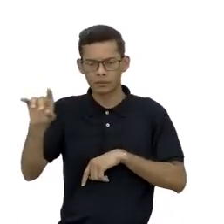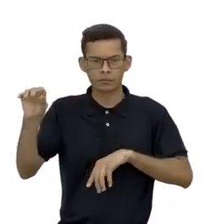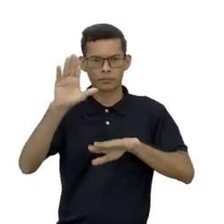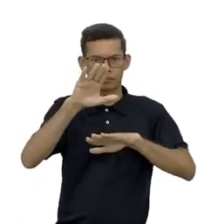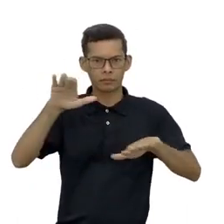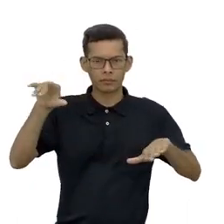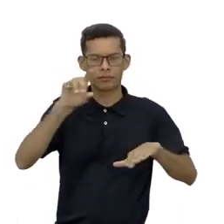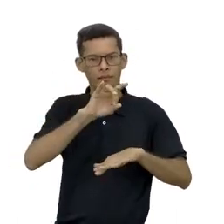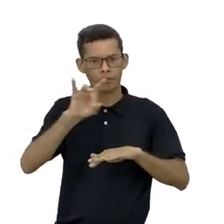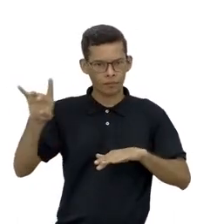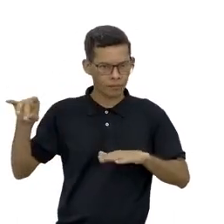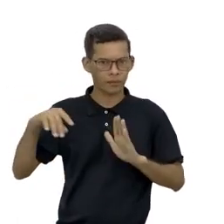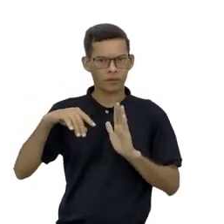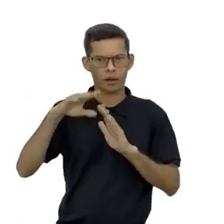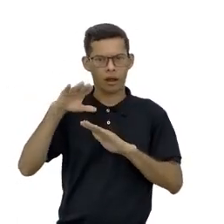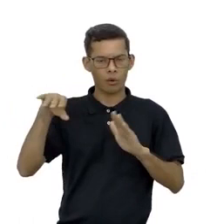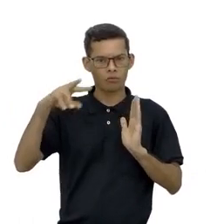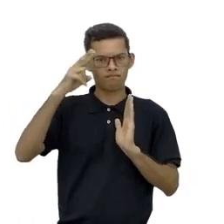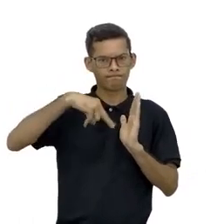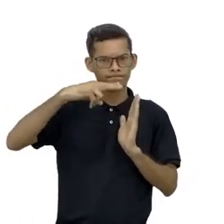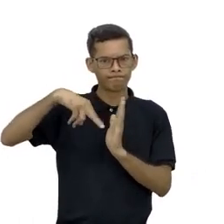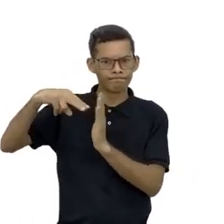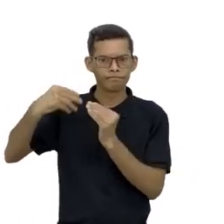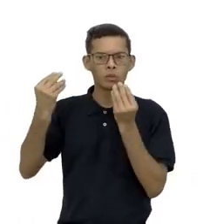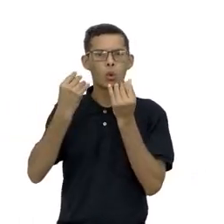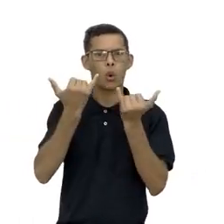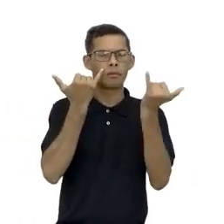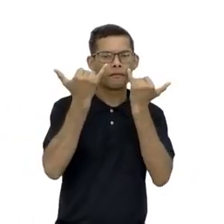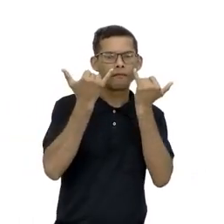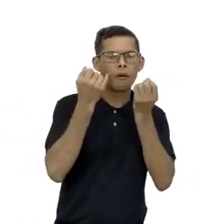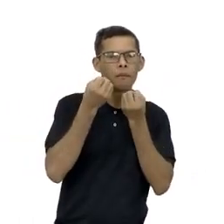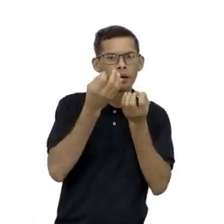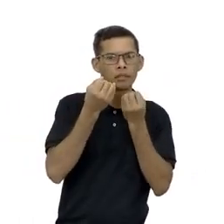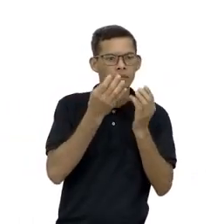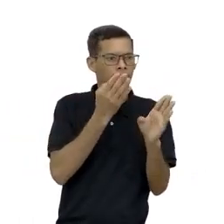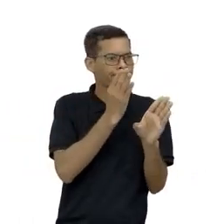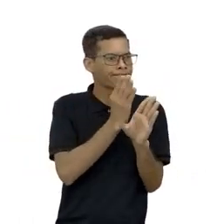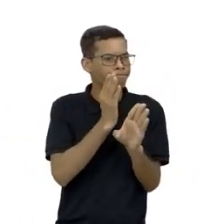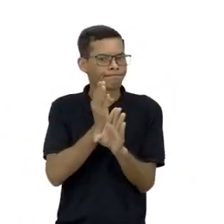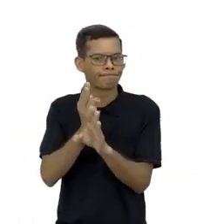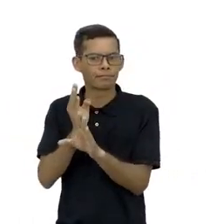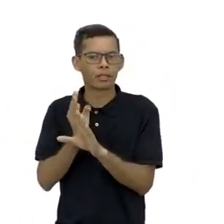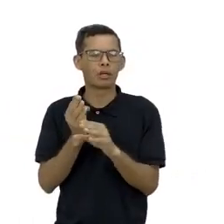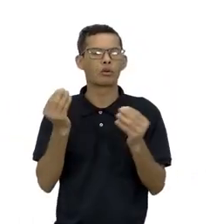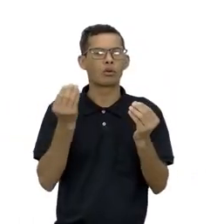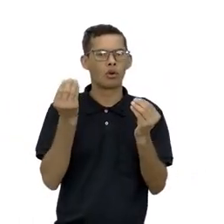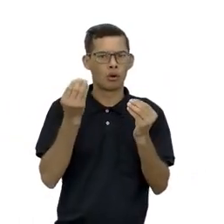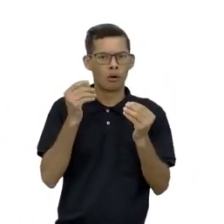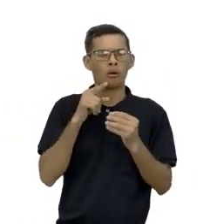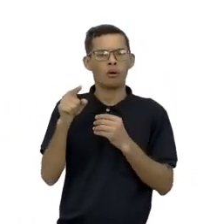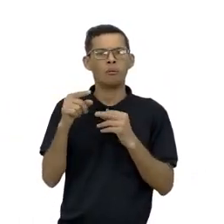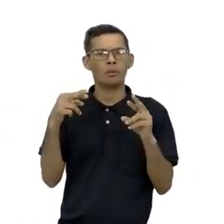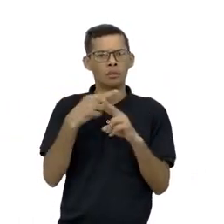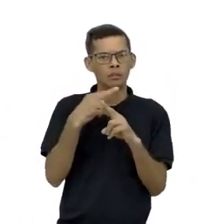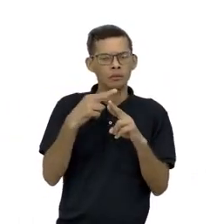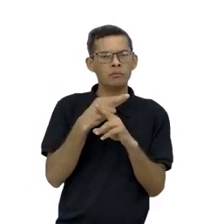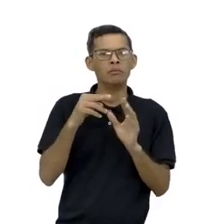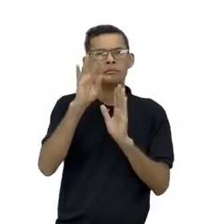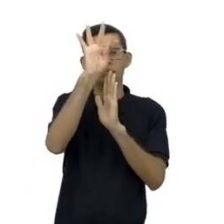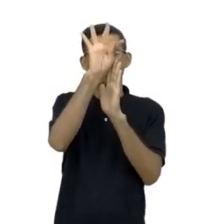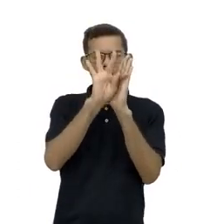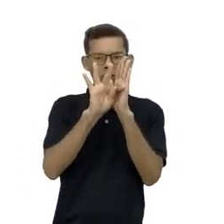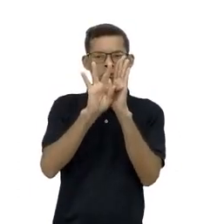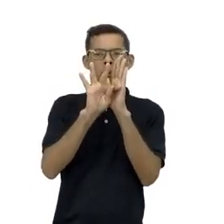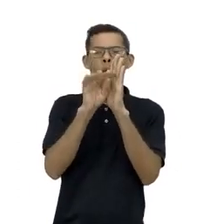usamos para localizar uma informação, para generalizar informações, para relacionar o texto que está sendo